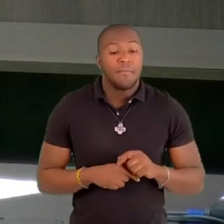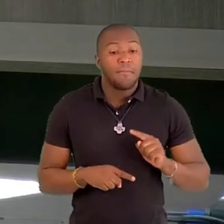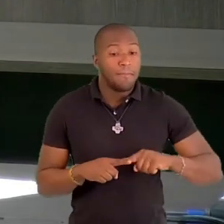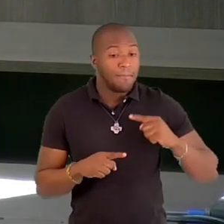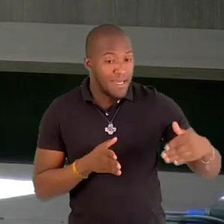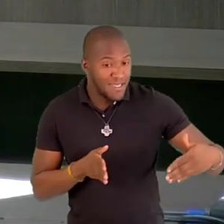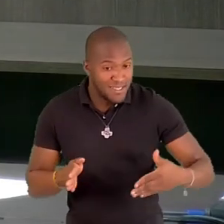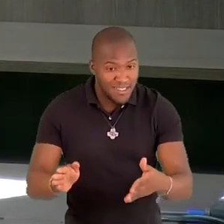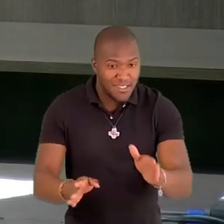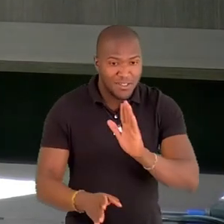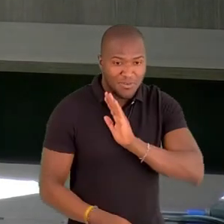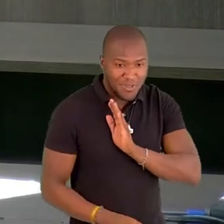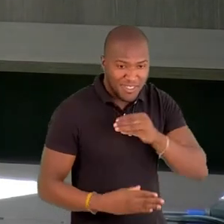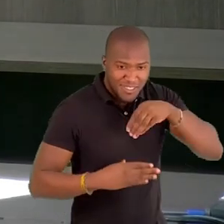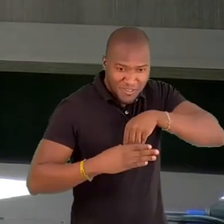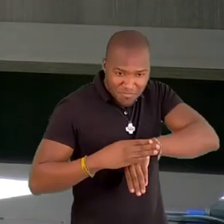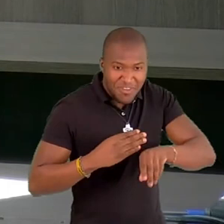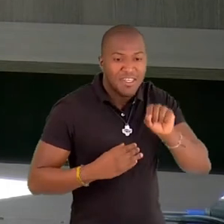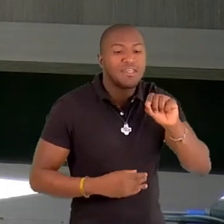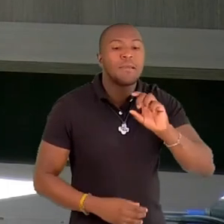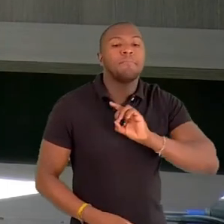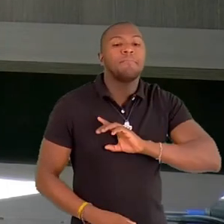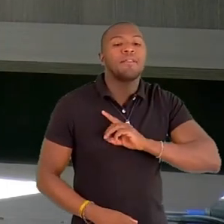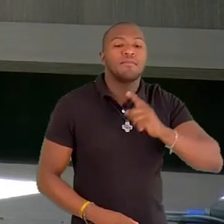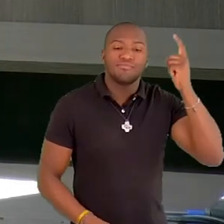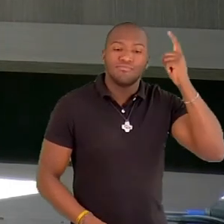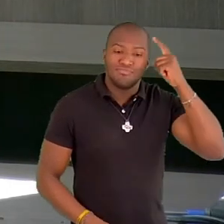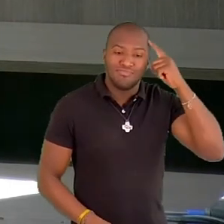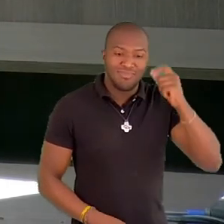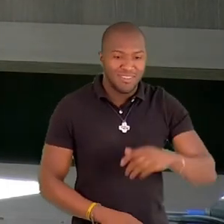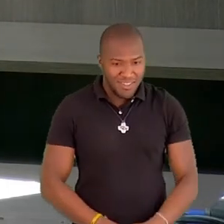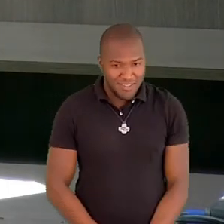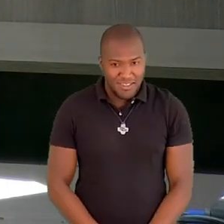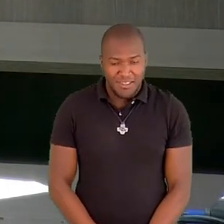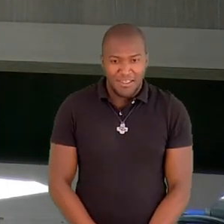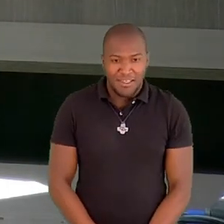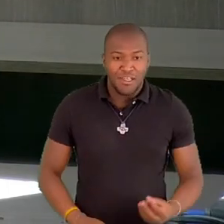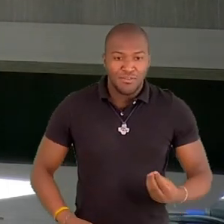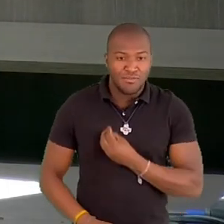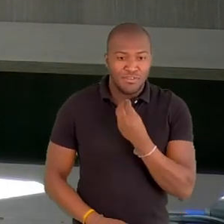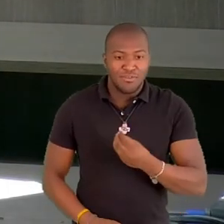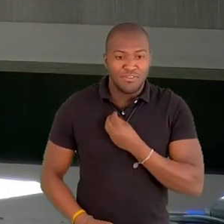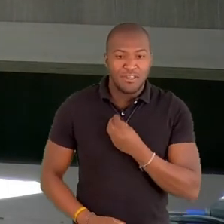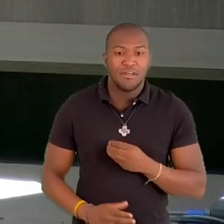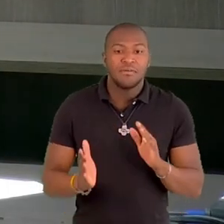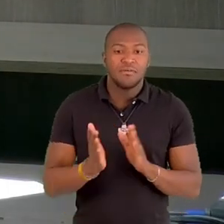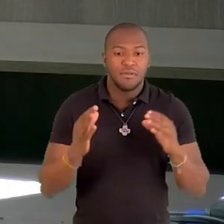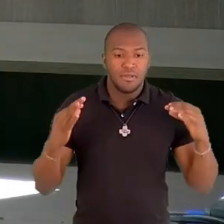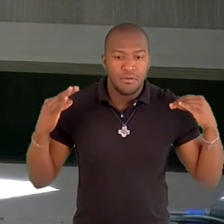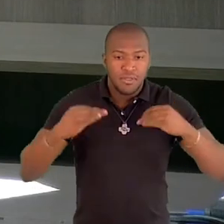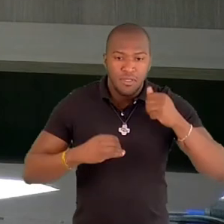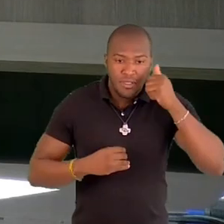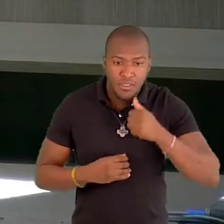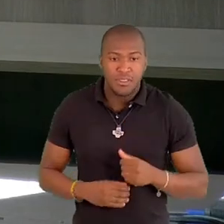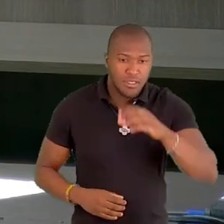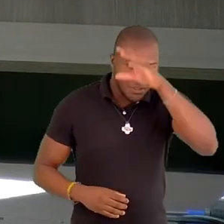coração do que medo na minha cabeça. Viva a ministra Carmen Lúcia, viva a mulher brasileira.